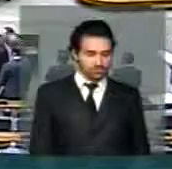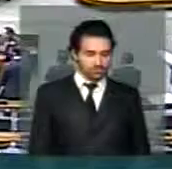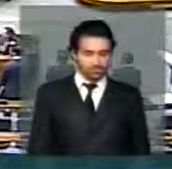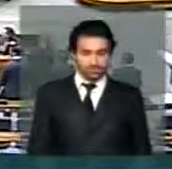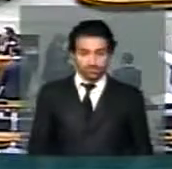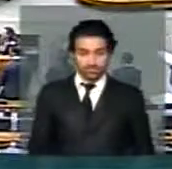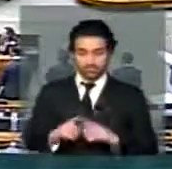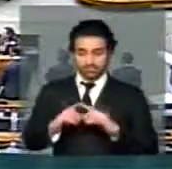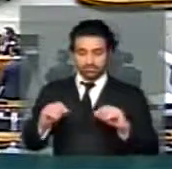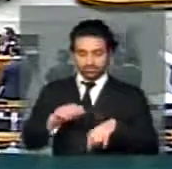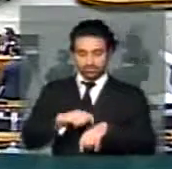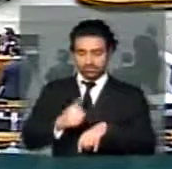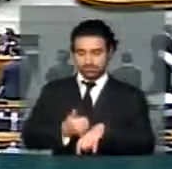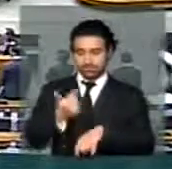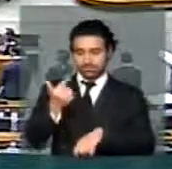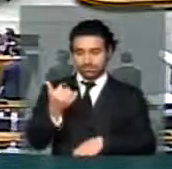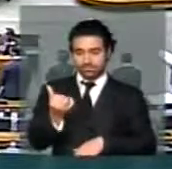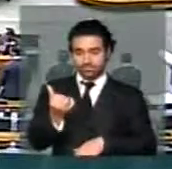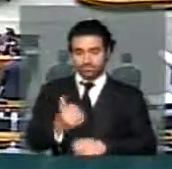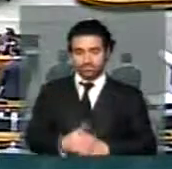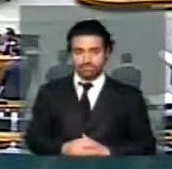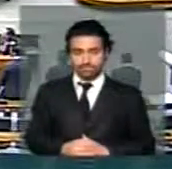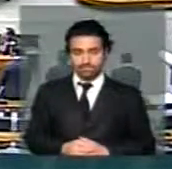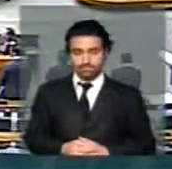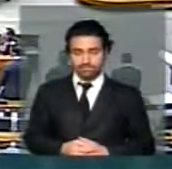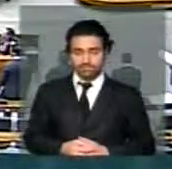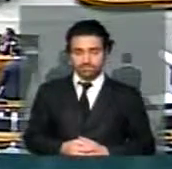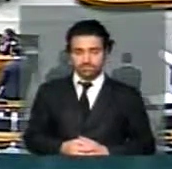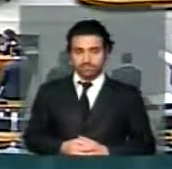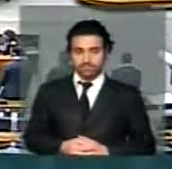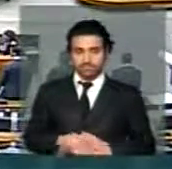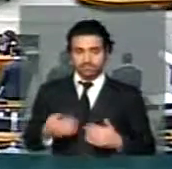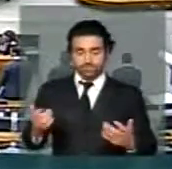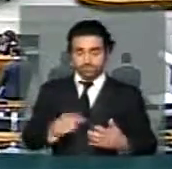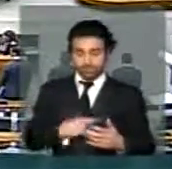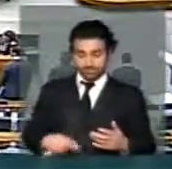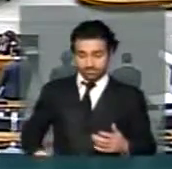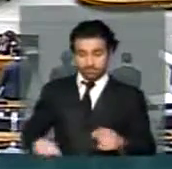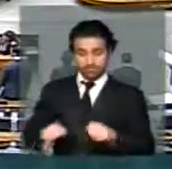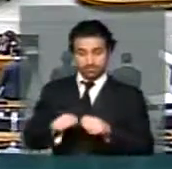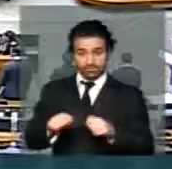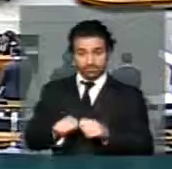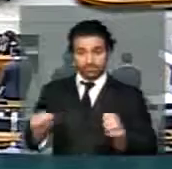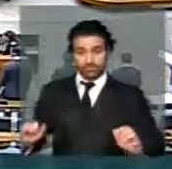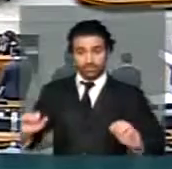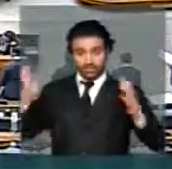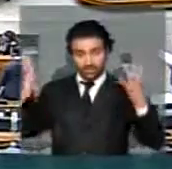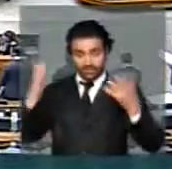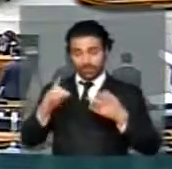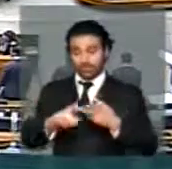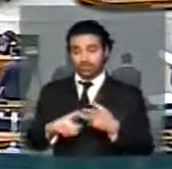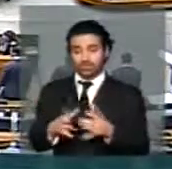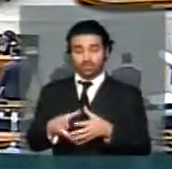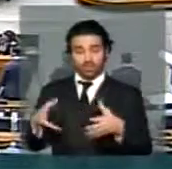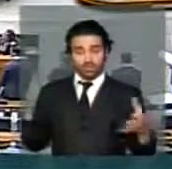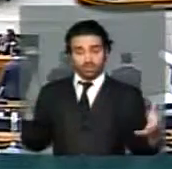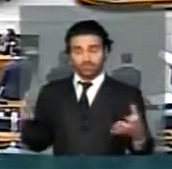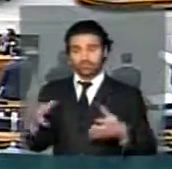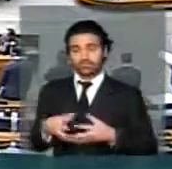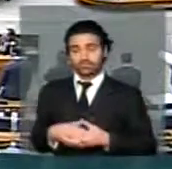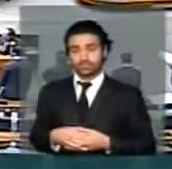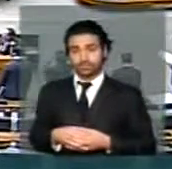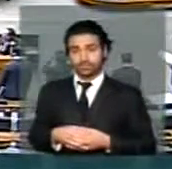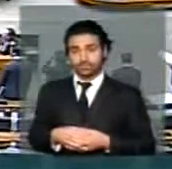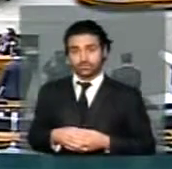agora em Brasília é meia se realização de grandes eventos de mega eventos